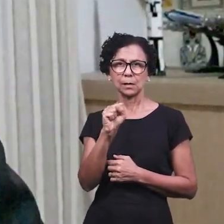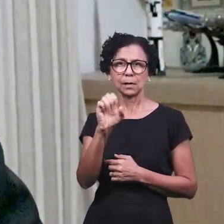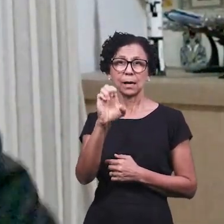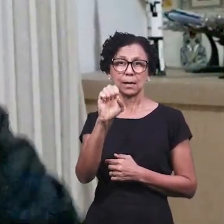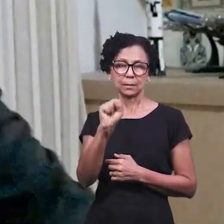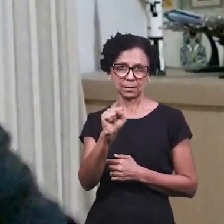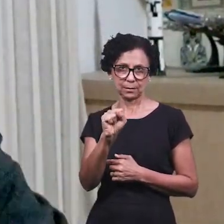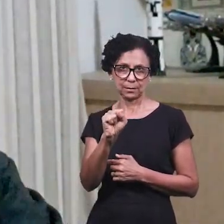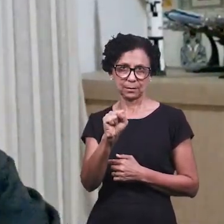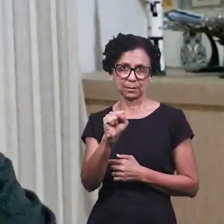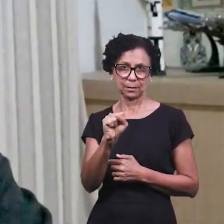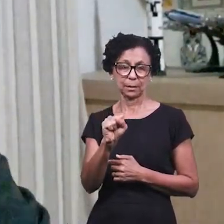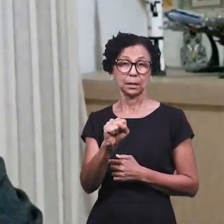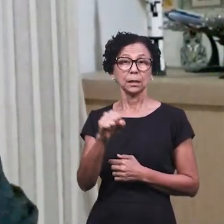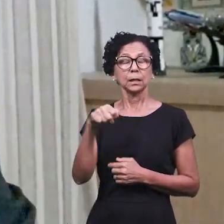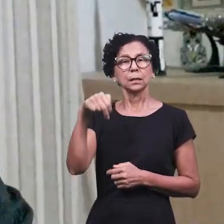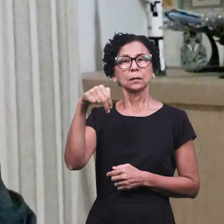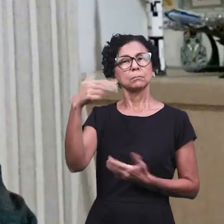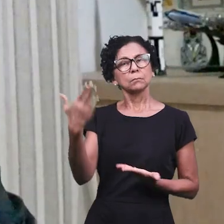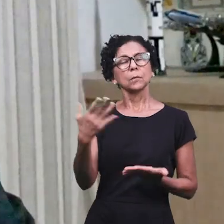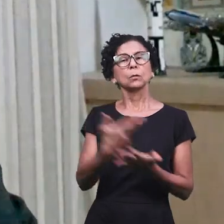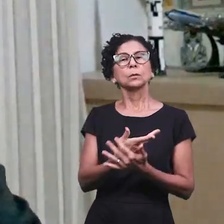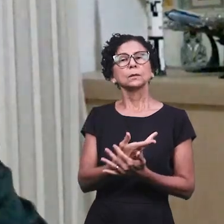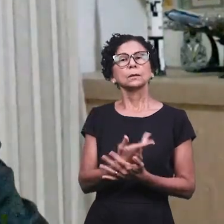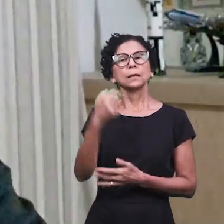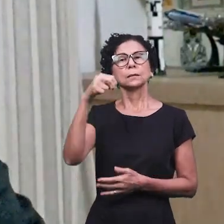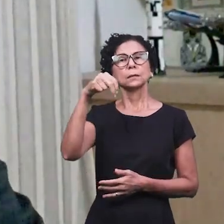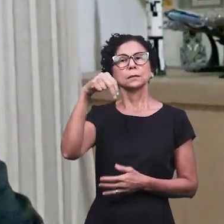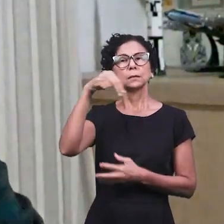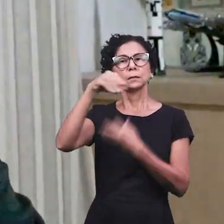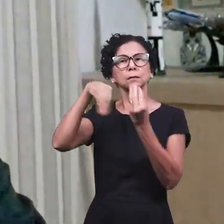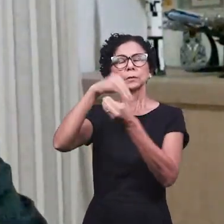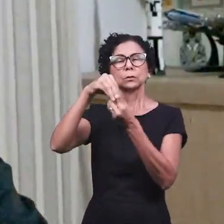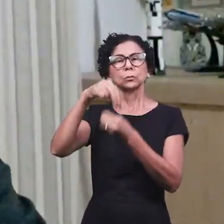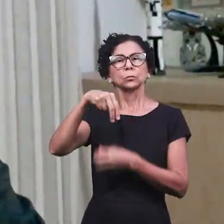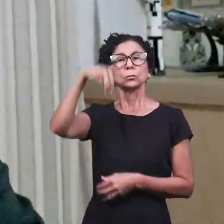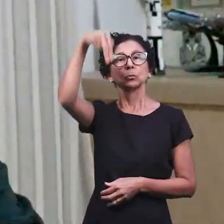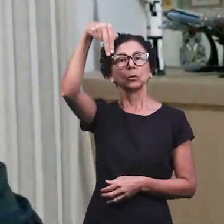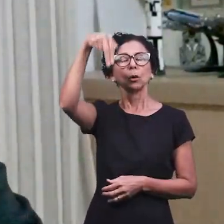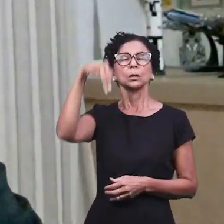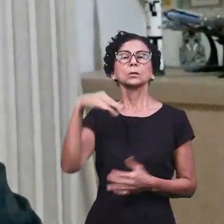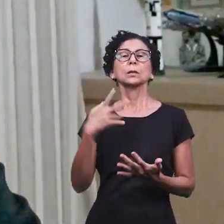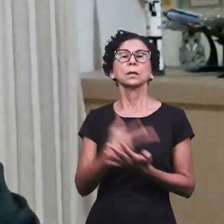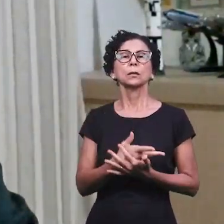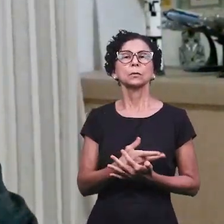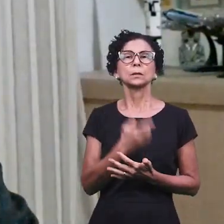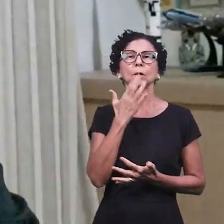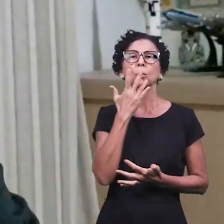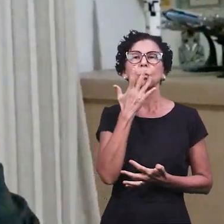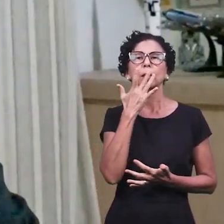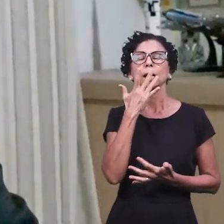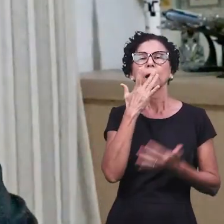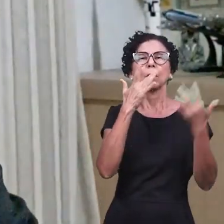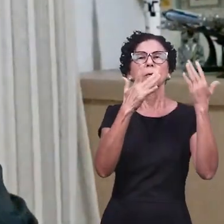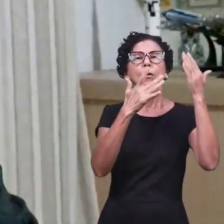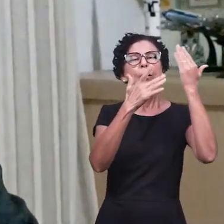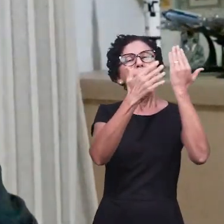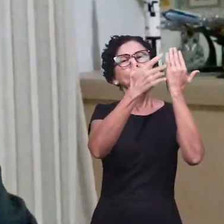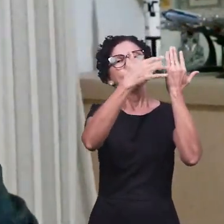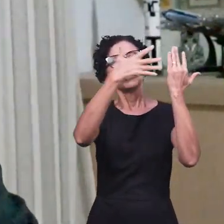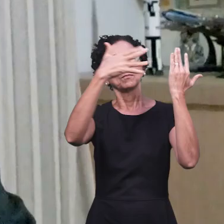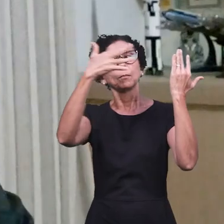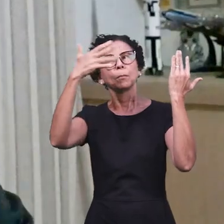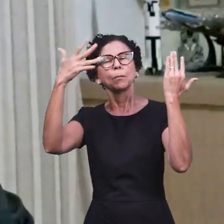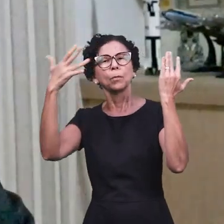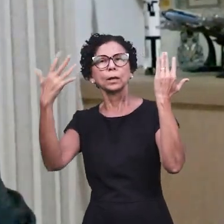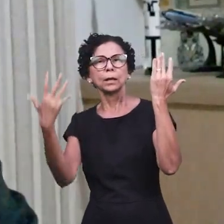no norte, surgem as chamadas auroras. Quando a aurora surge ao norte, é chamada de